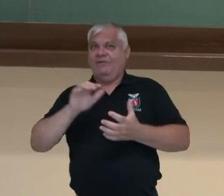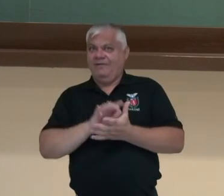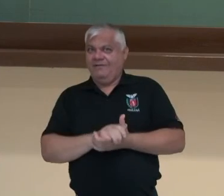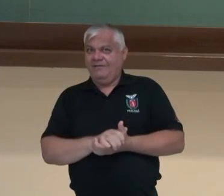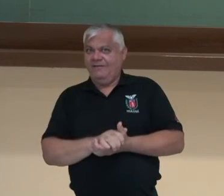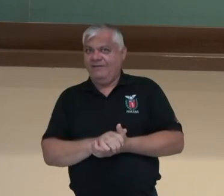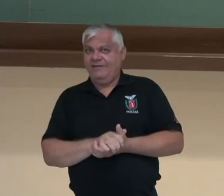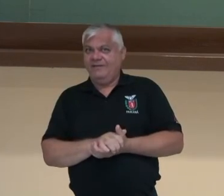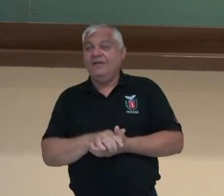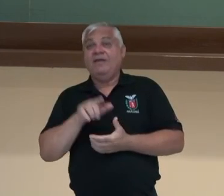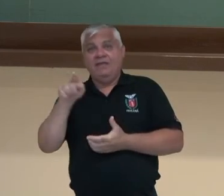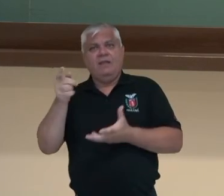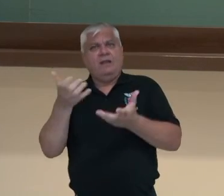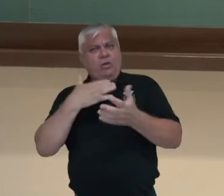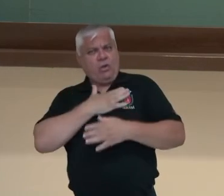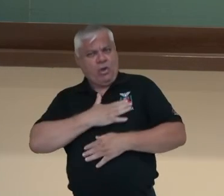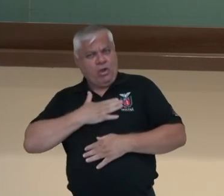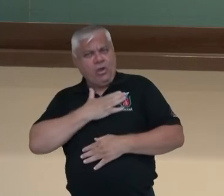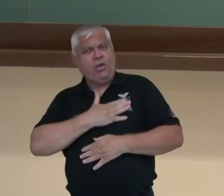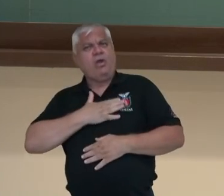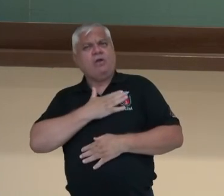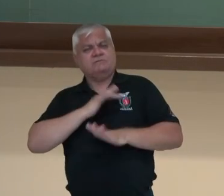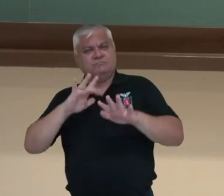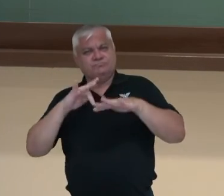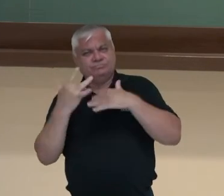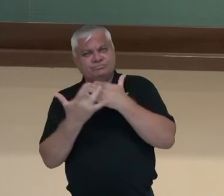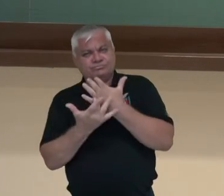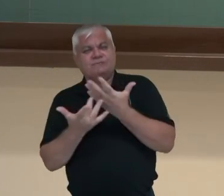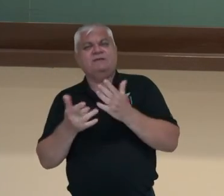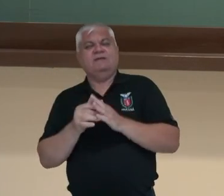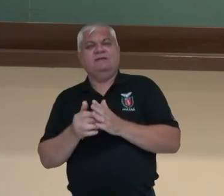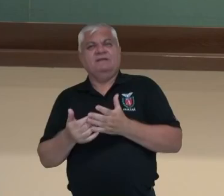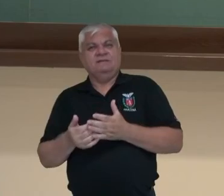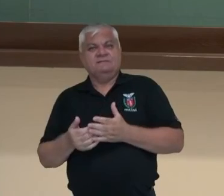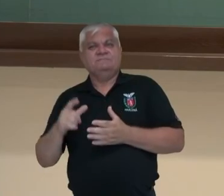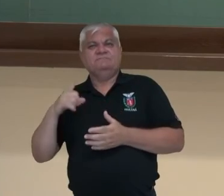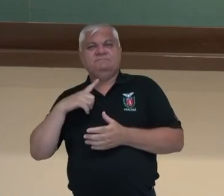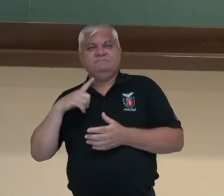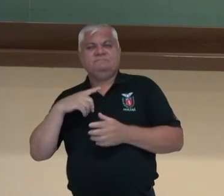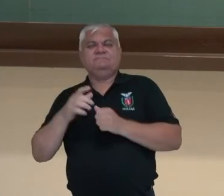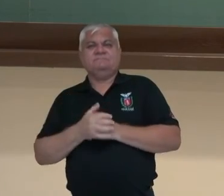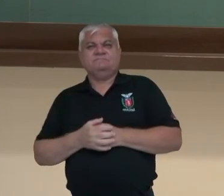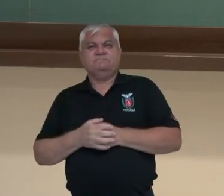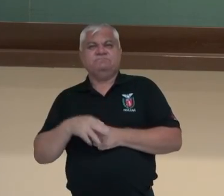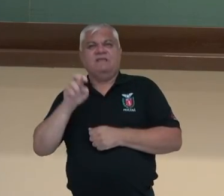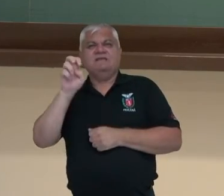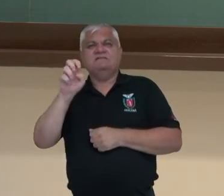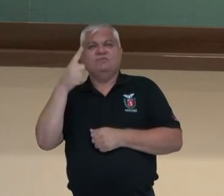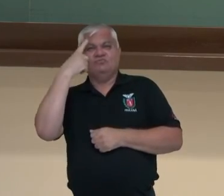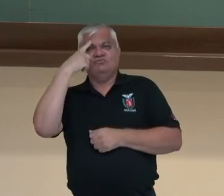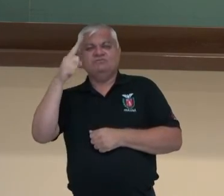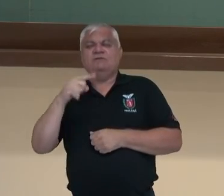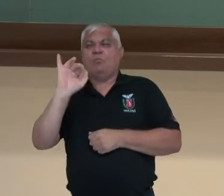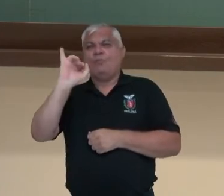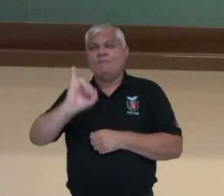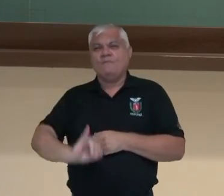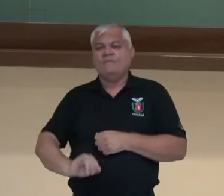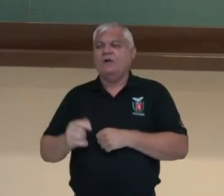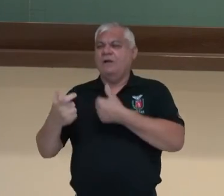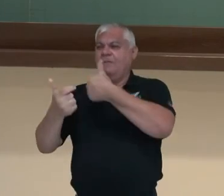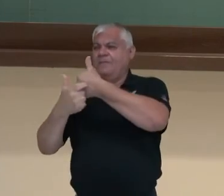Que consome aquilo da rede social, né? Ah, tem lá 5 dias para emagrecer. Vai lá,